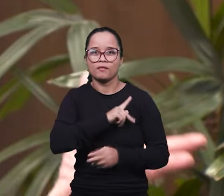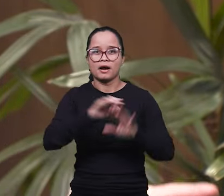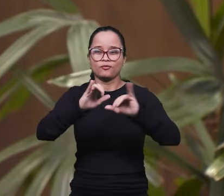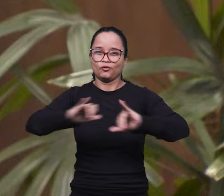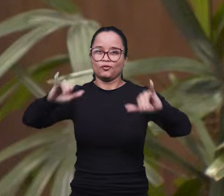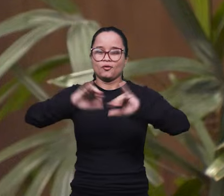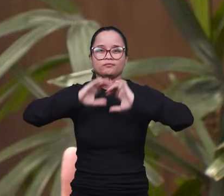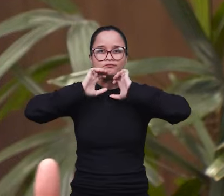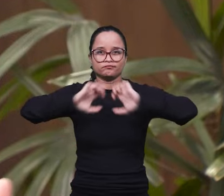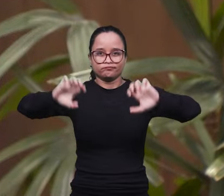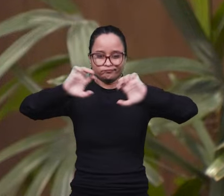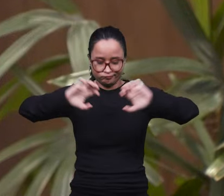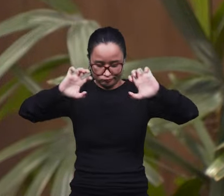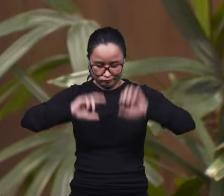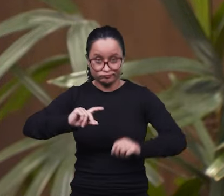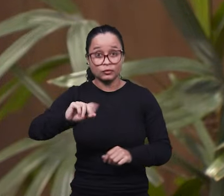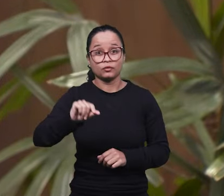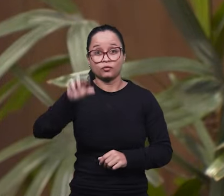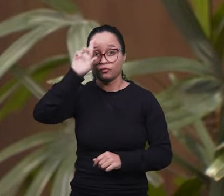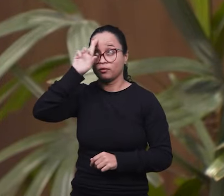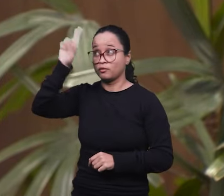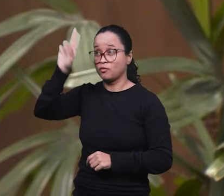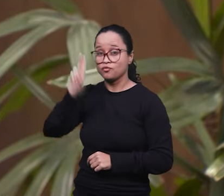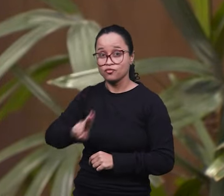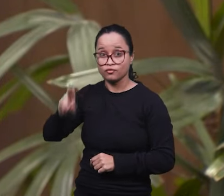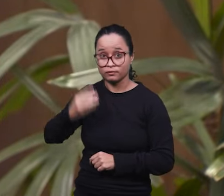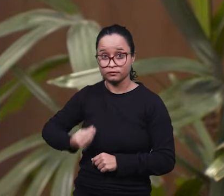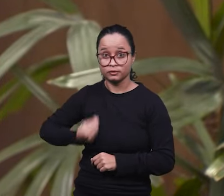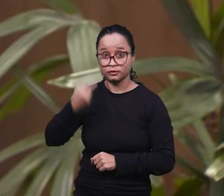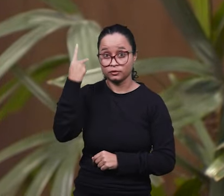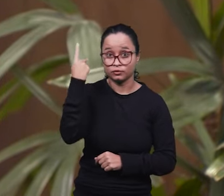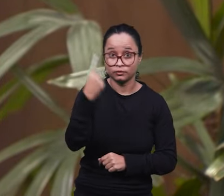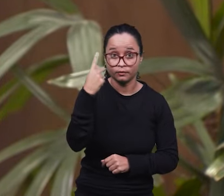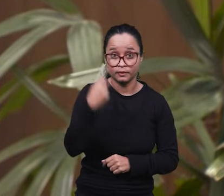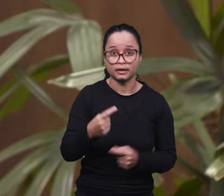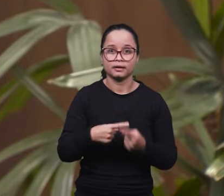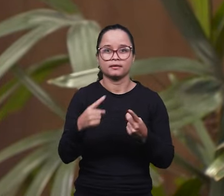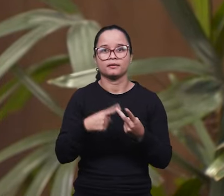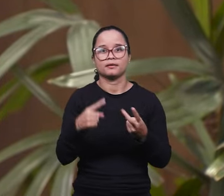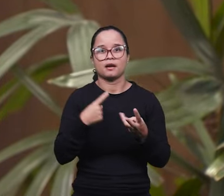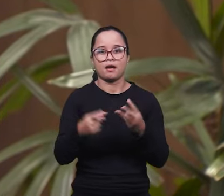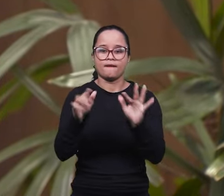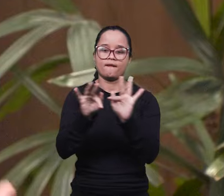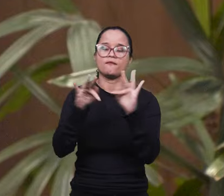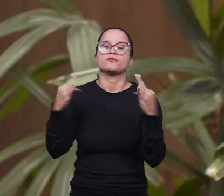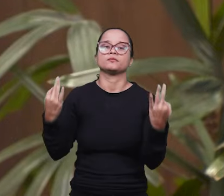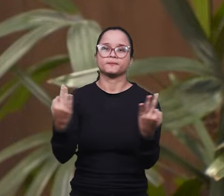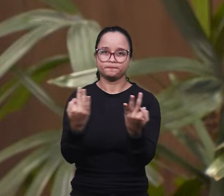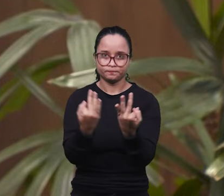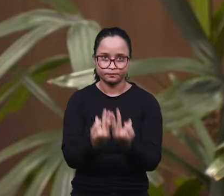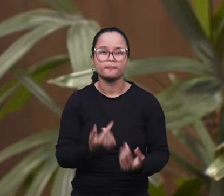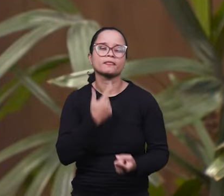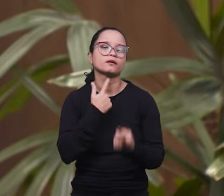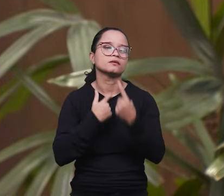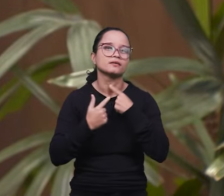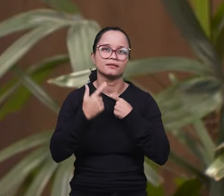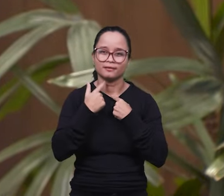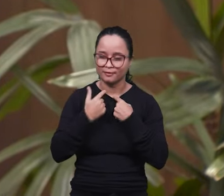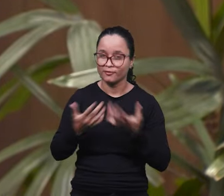quantos ali o senhor te usou para aquelas três famílias porque havia um propósito o seu desejo era